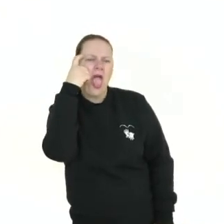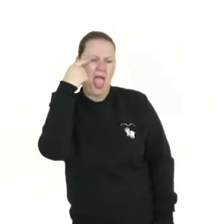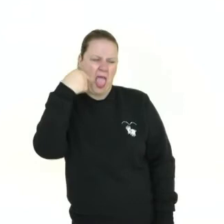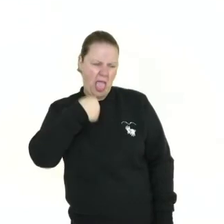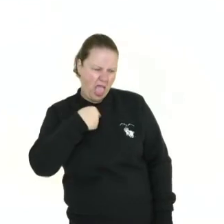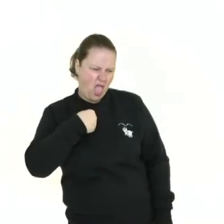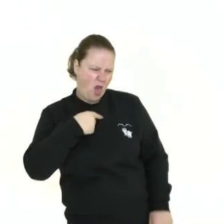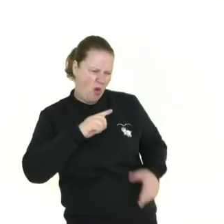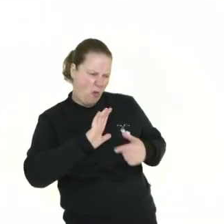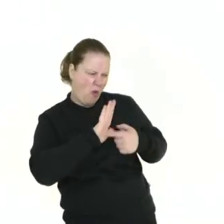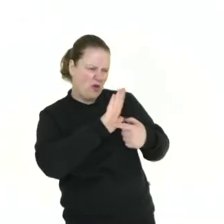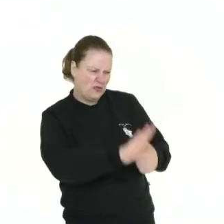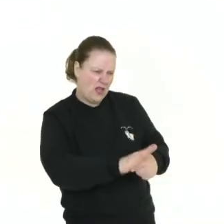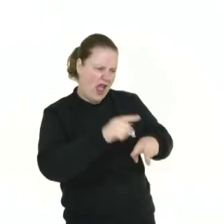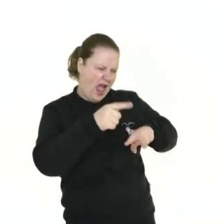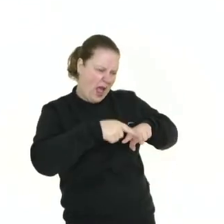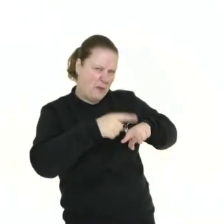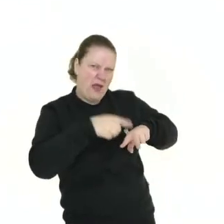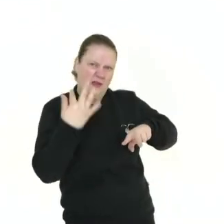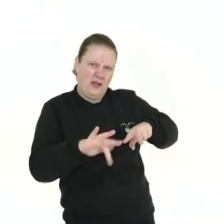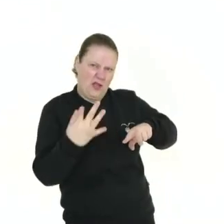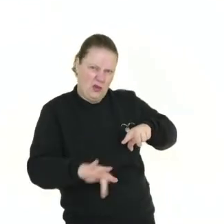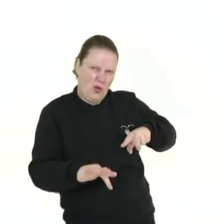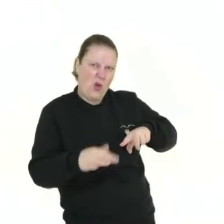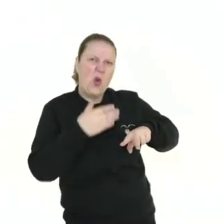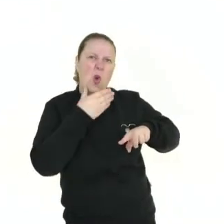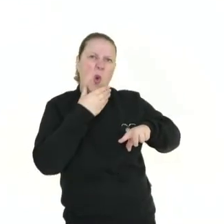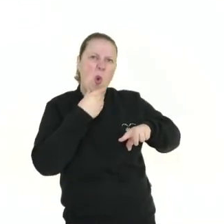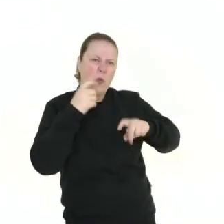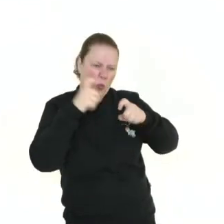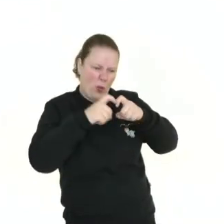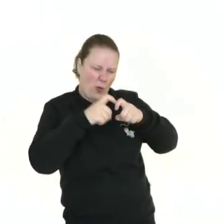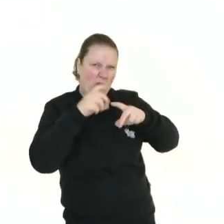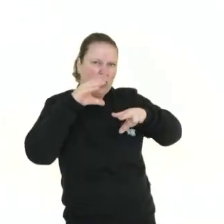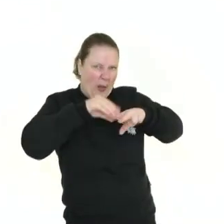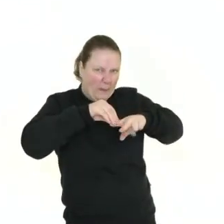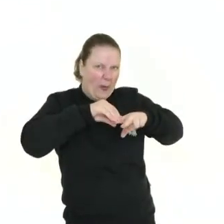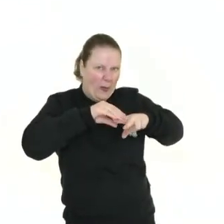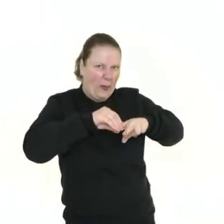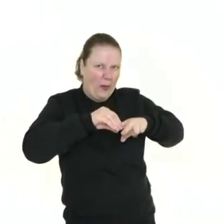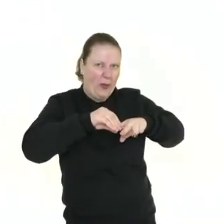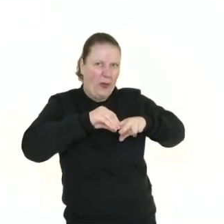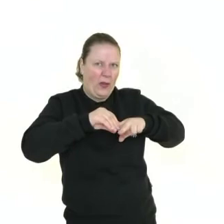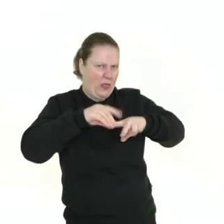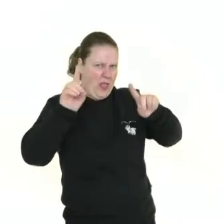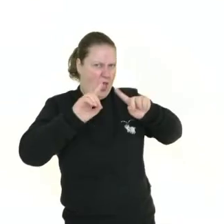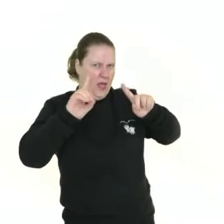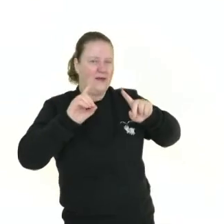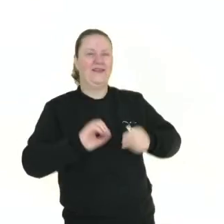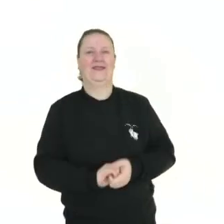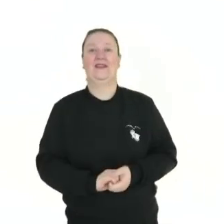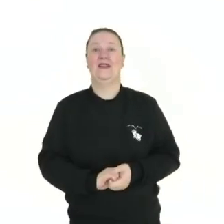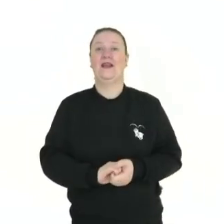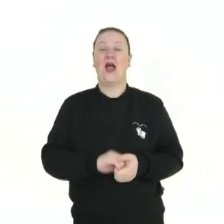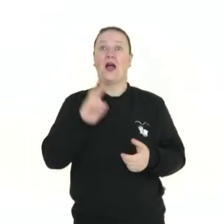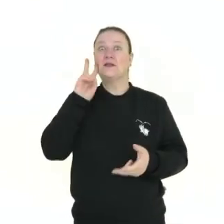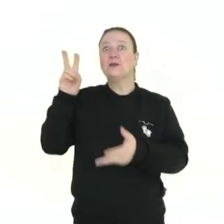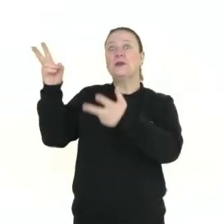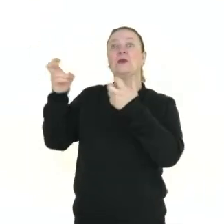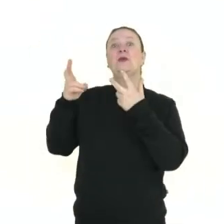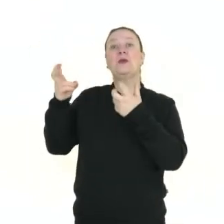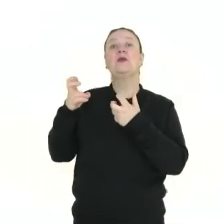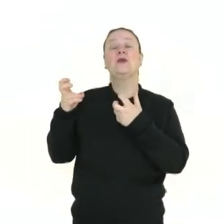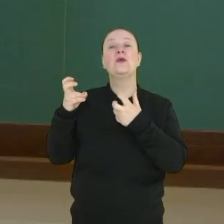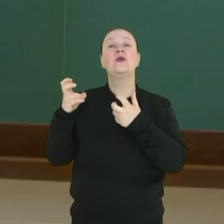que dói para o homem apertar? Certo? Nesse trecho, então, nós temos a marca de oralidade. né, percebemos a presença de palavras que não seguem a